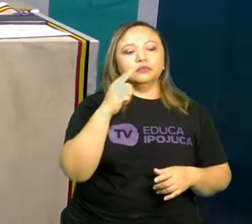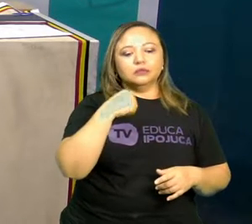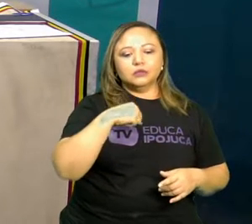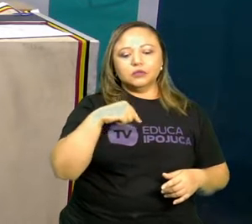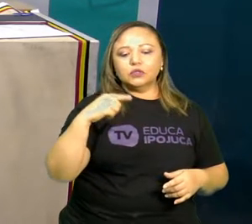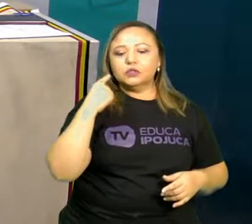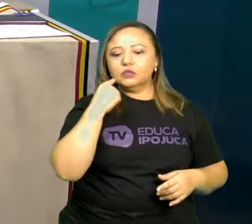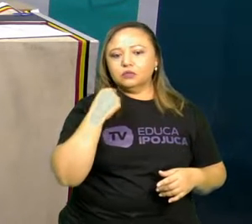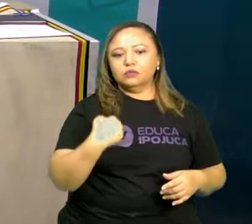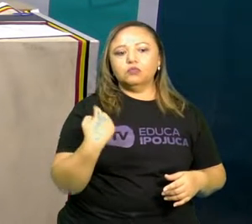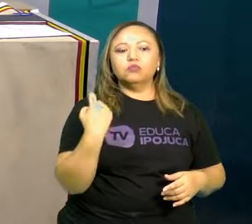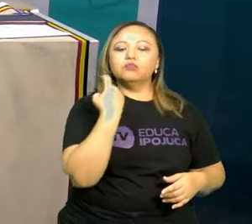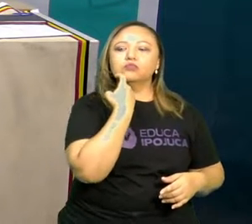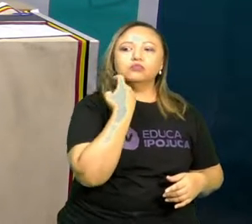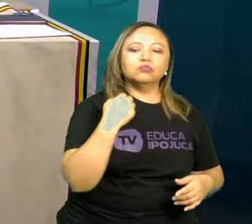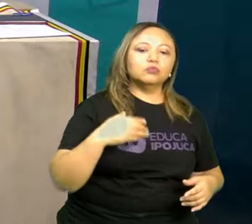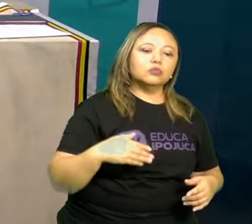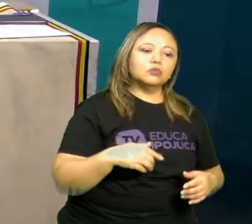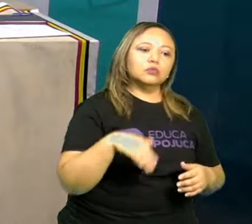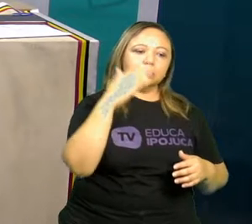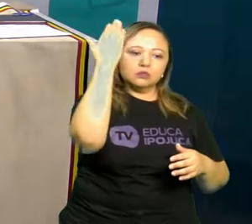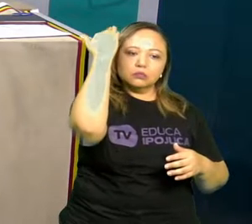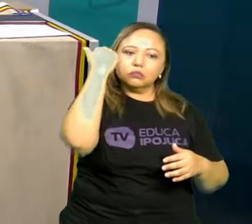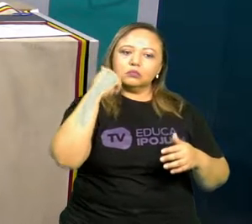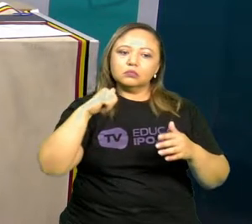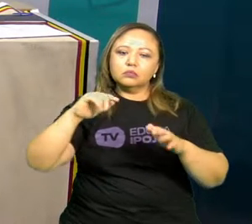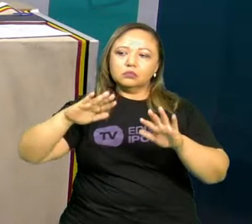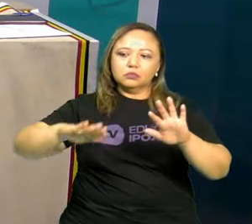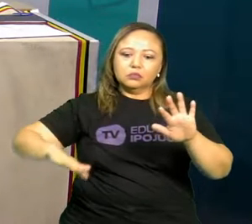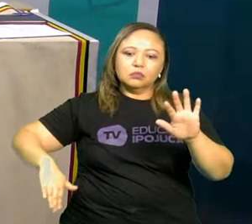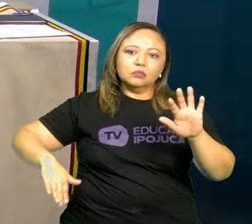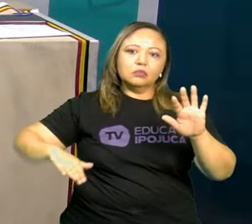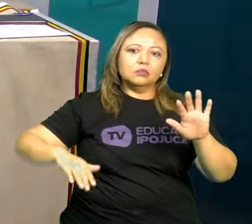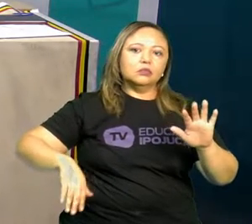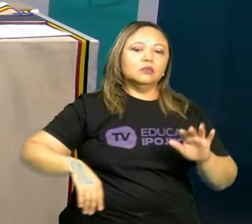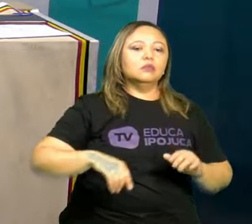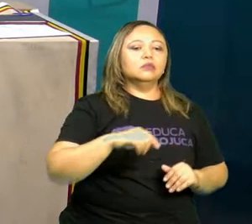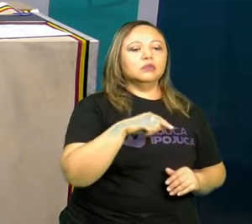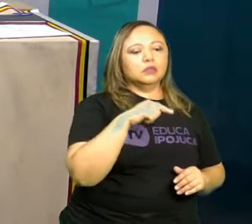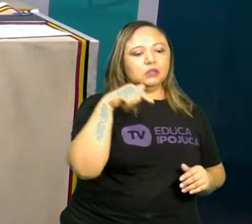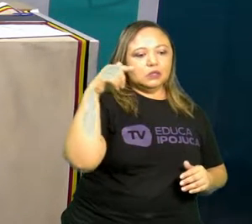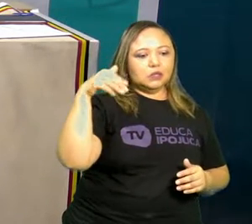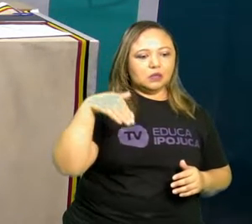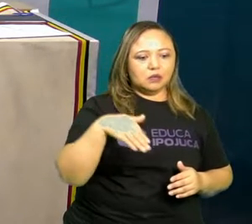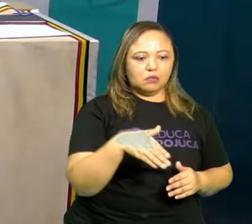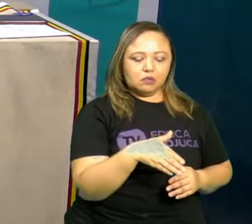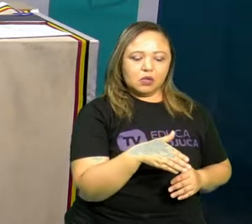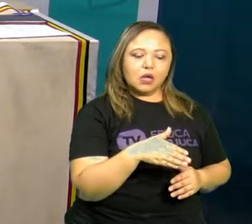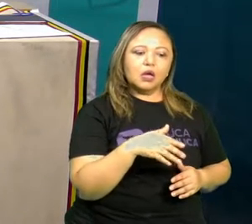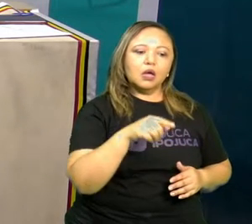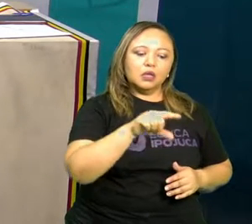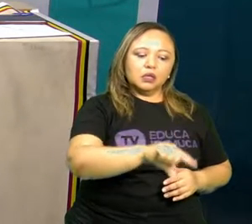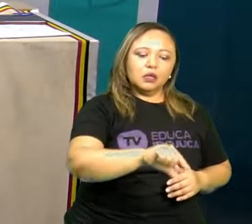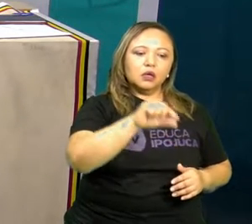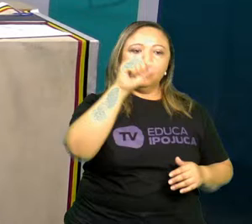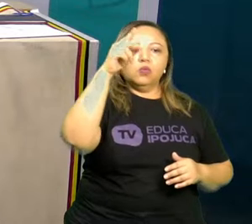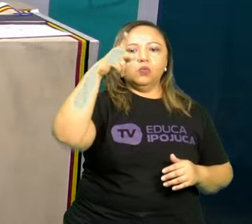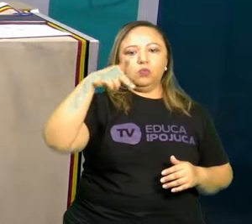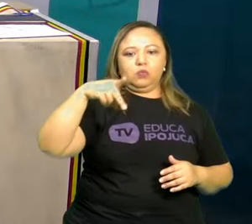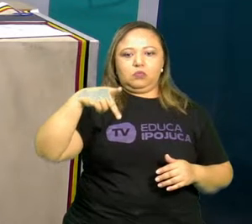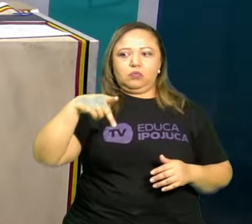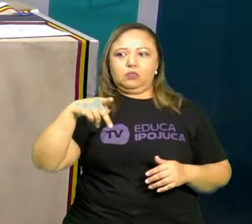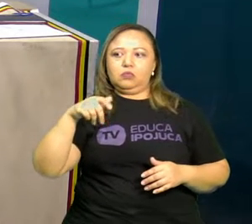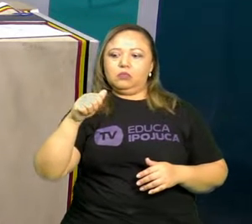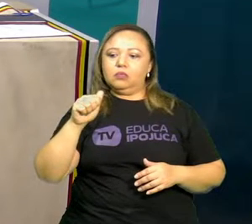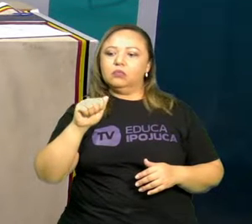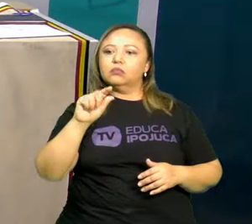Se eu fosse um peixinho e soubesse nadar, eu tirava Paulo